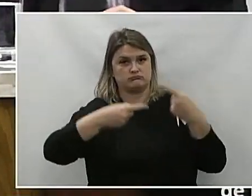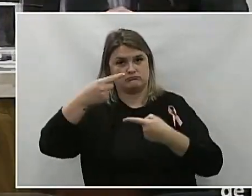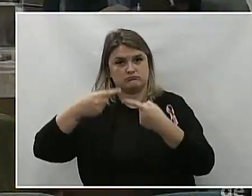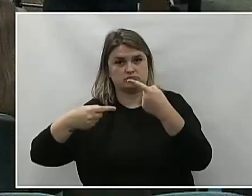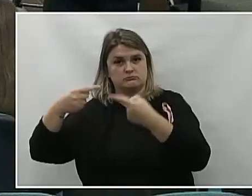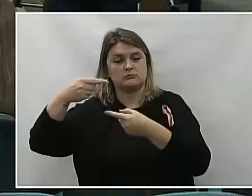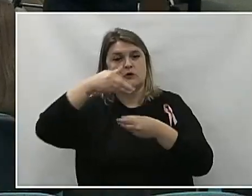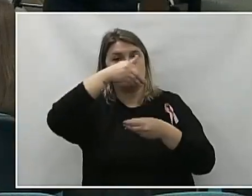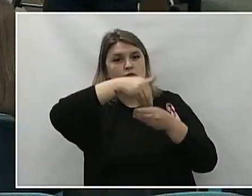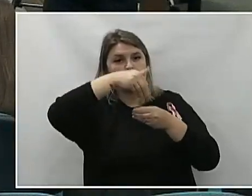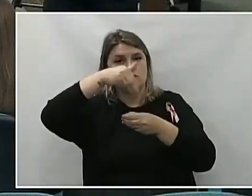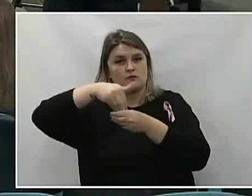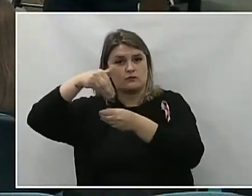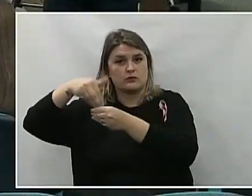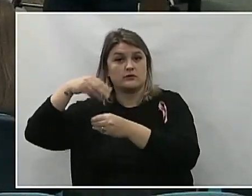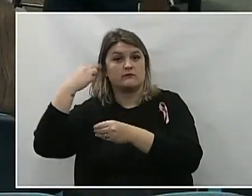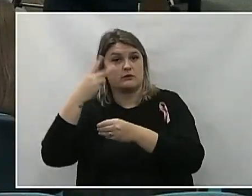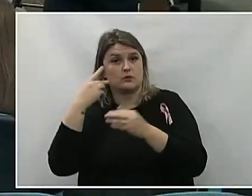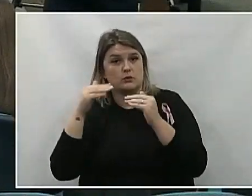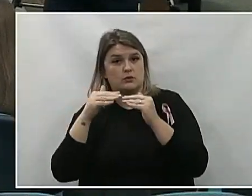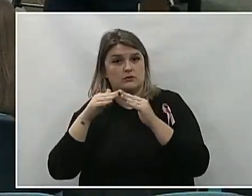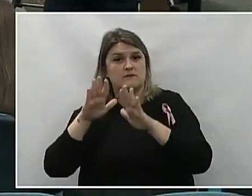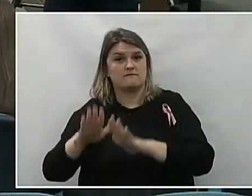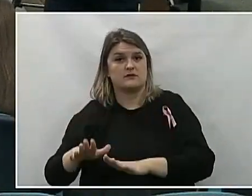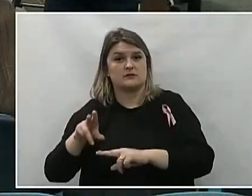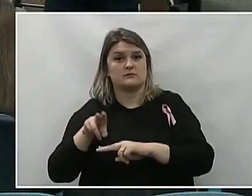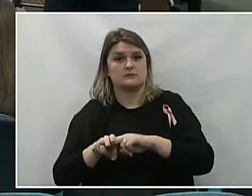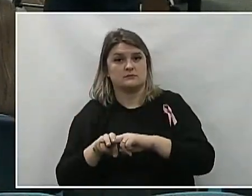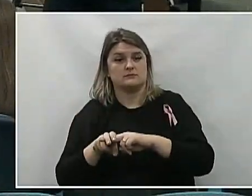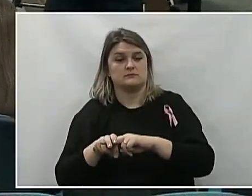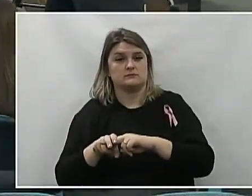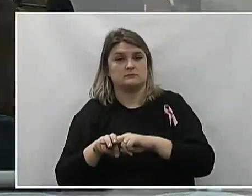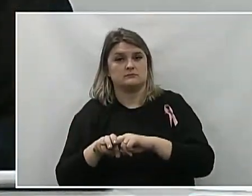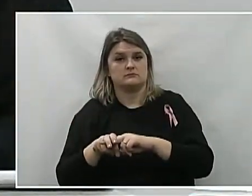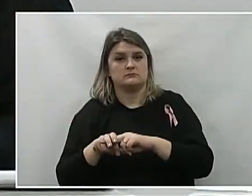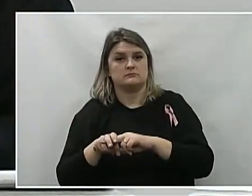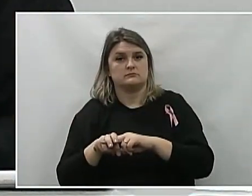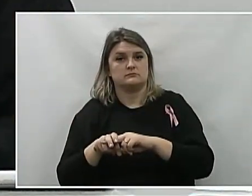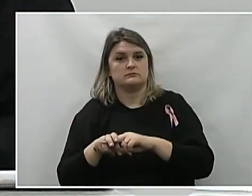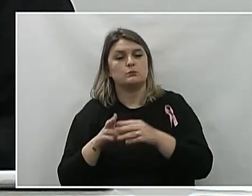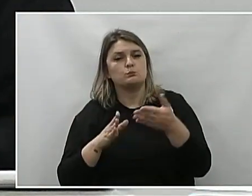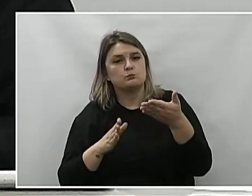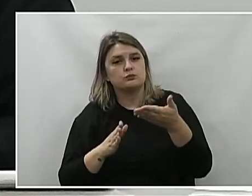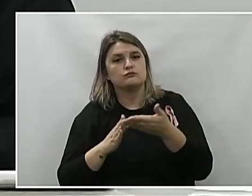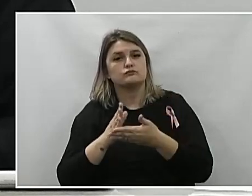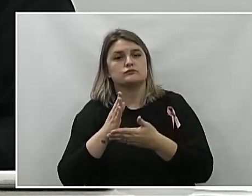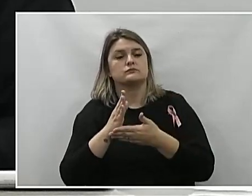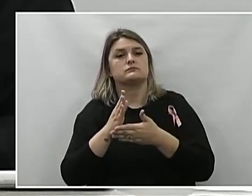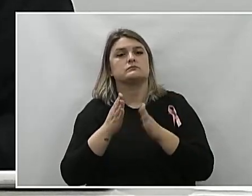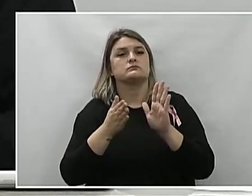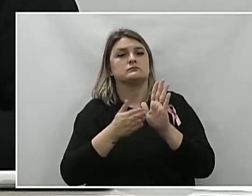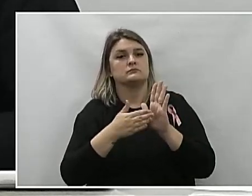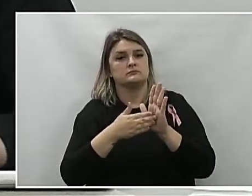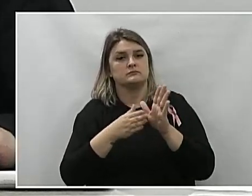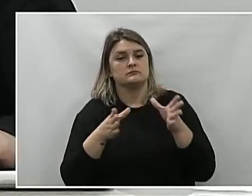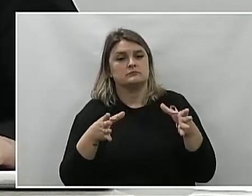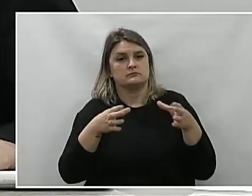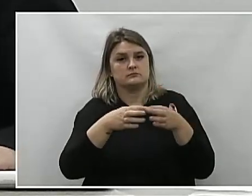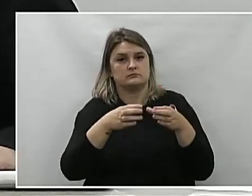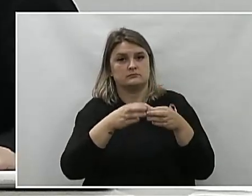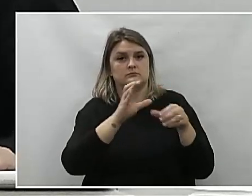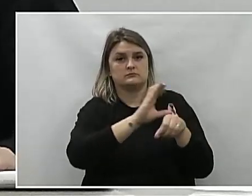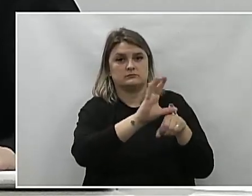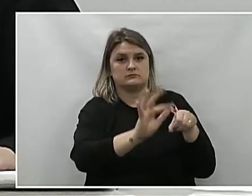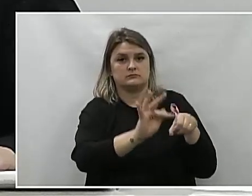em votação senhores vereadores que aprovam permaneçam como estão aprovado para ser fundamentada comissão